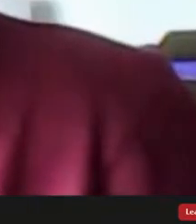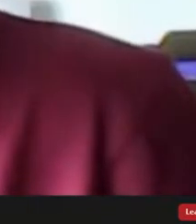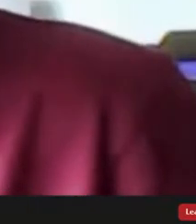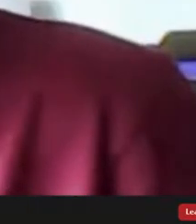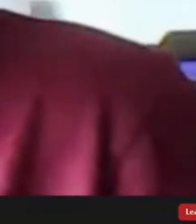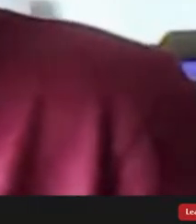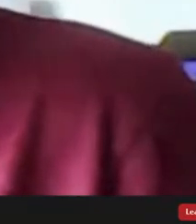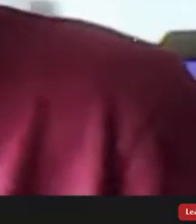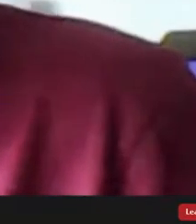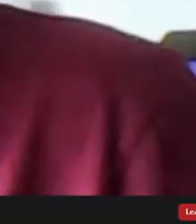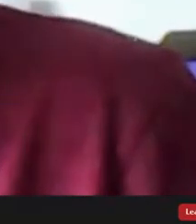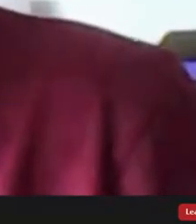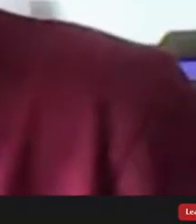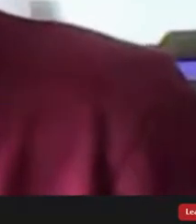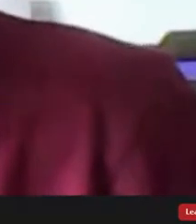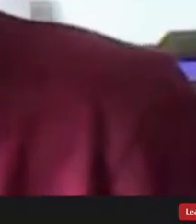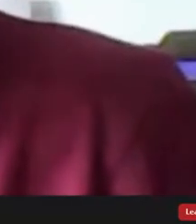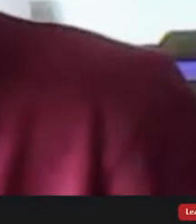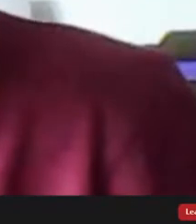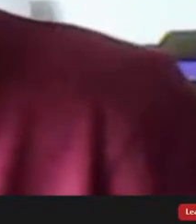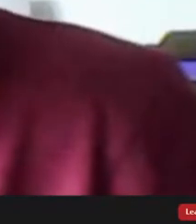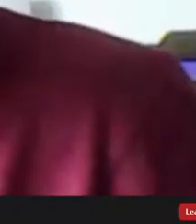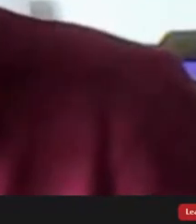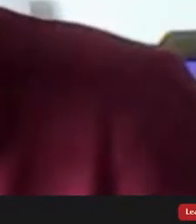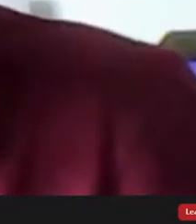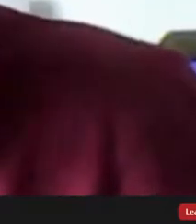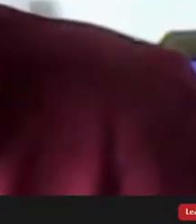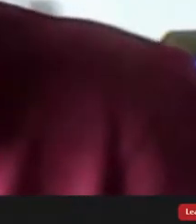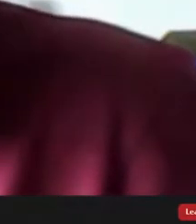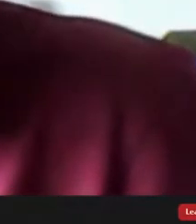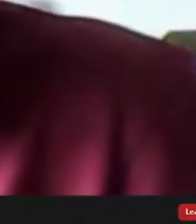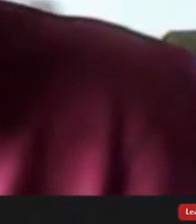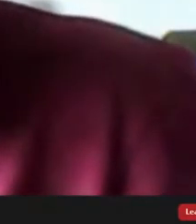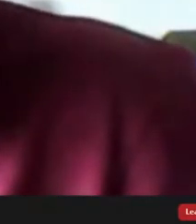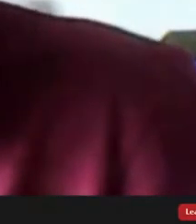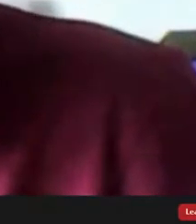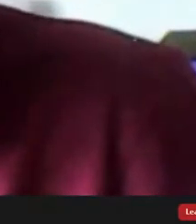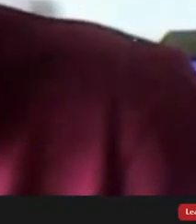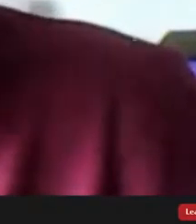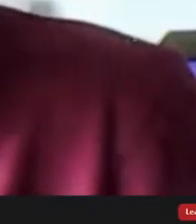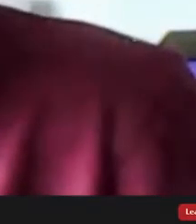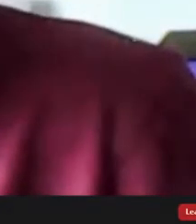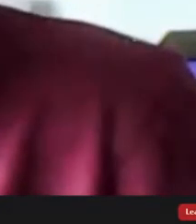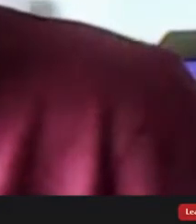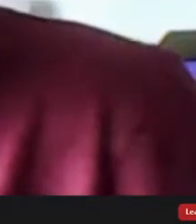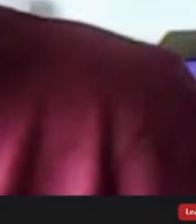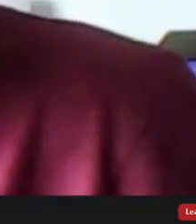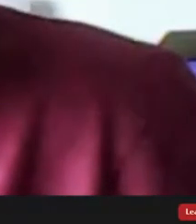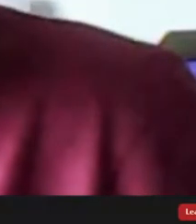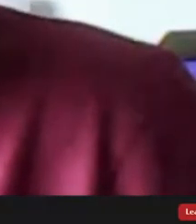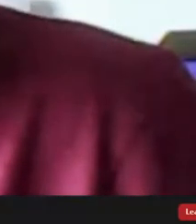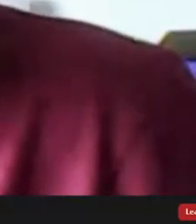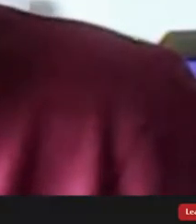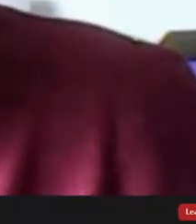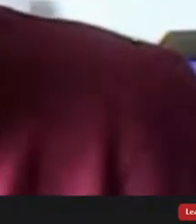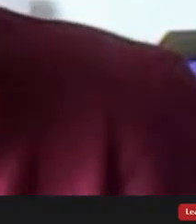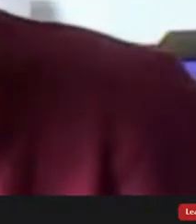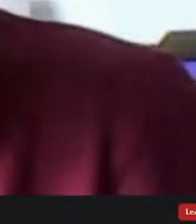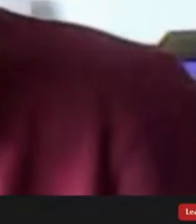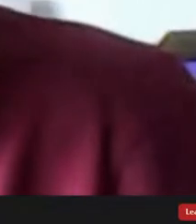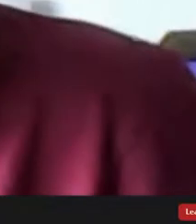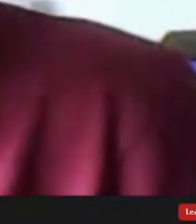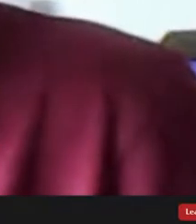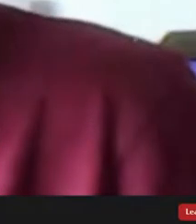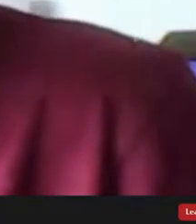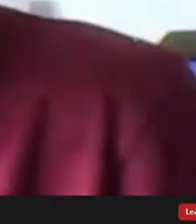difícil. Tinha aí contratos de segurança rompidos, contratos de limpeza rompidos, obras em diferentes unidades interrompidas